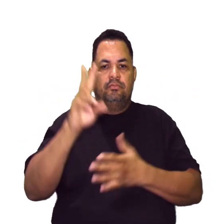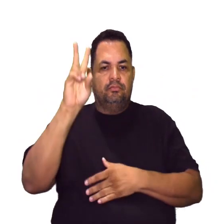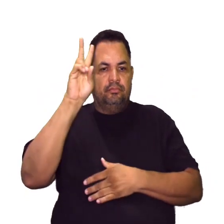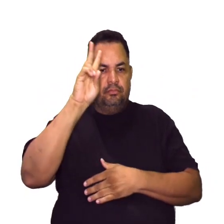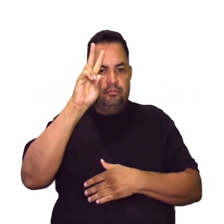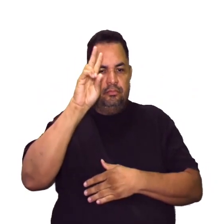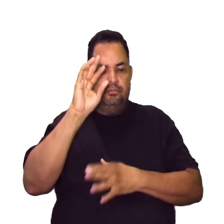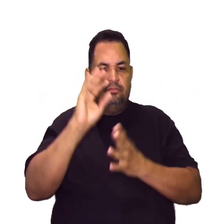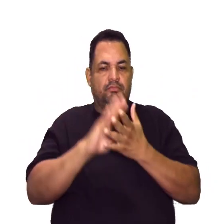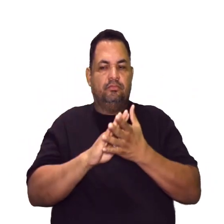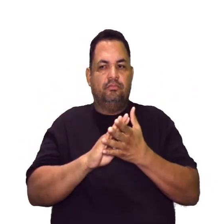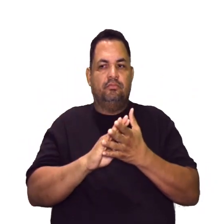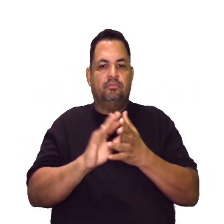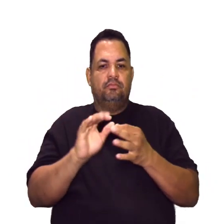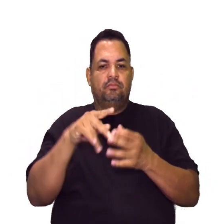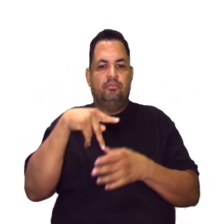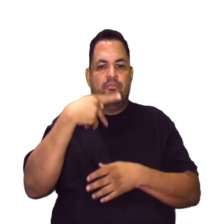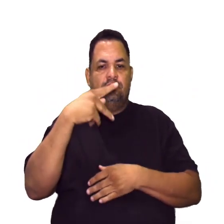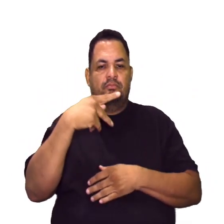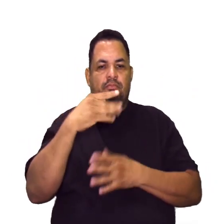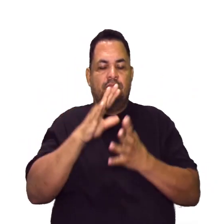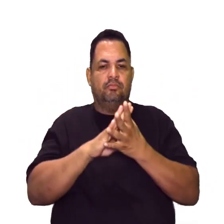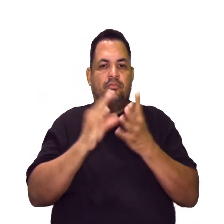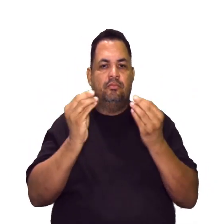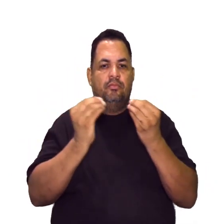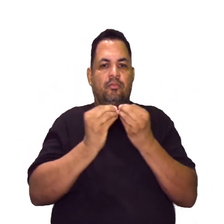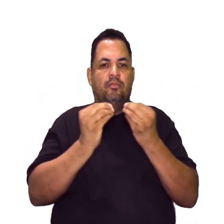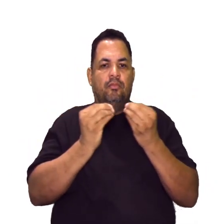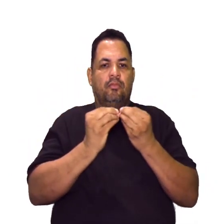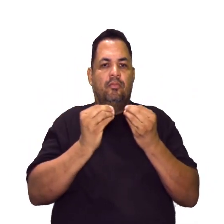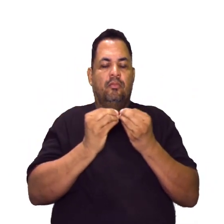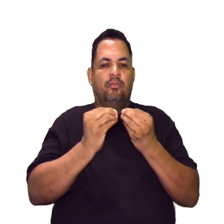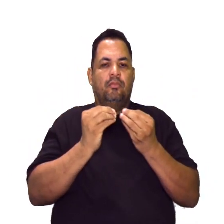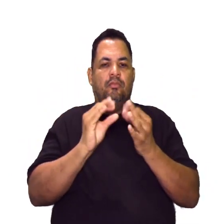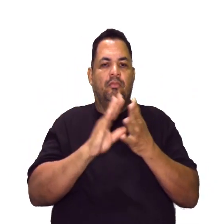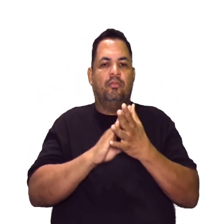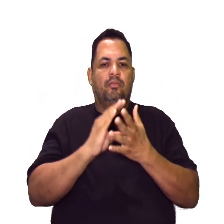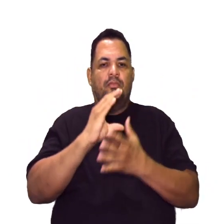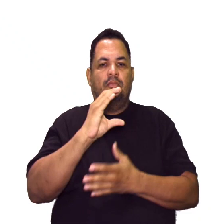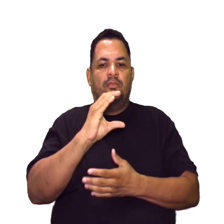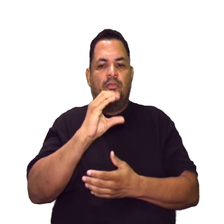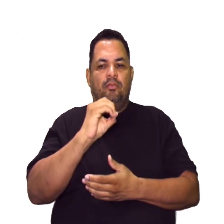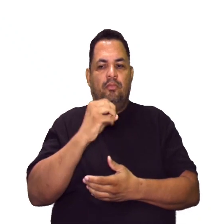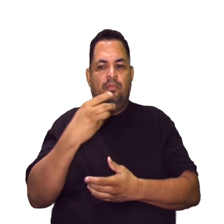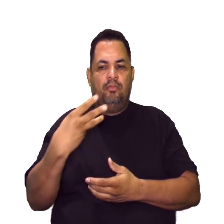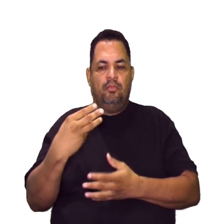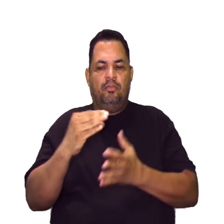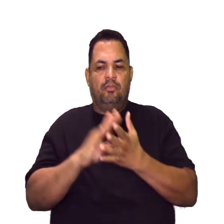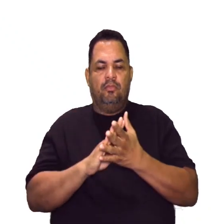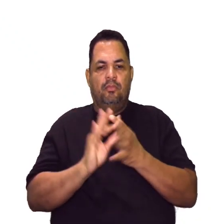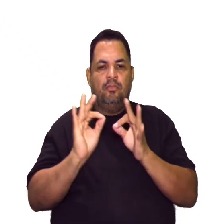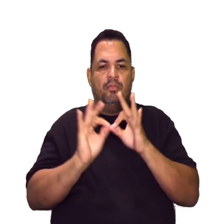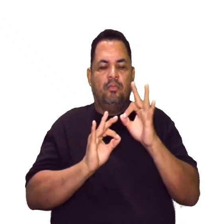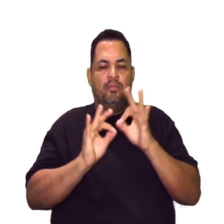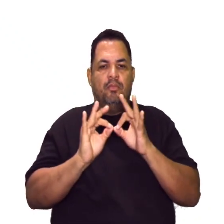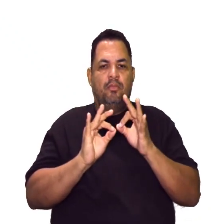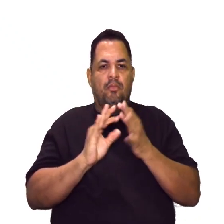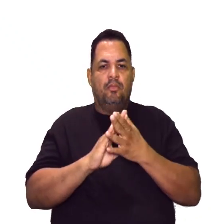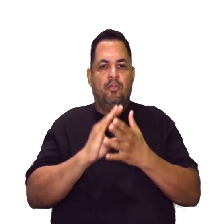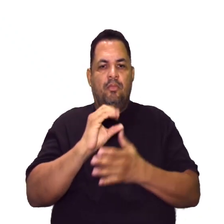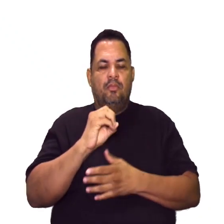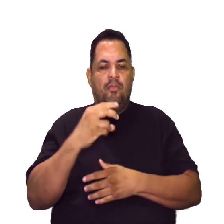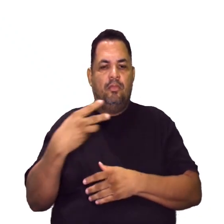lembrando que estamos falando da molécula do gás ozônio, cuja fórmula molecular